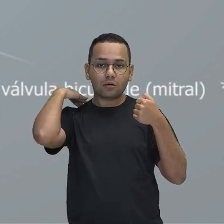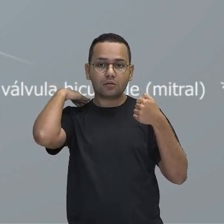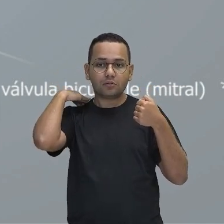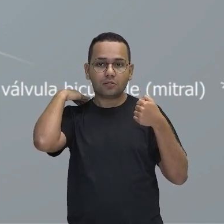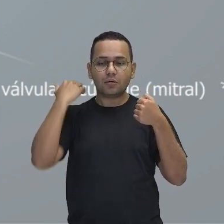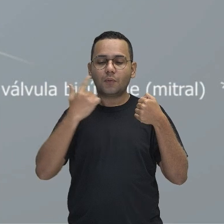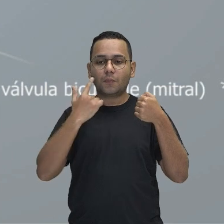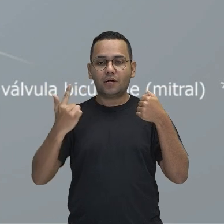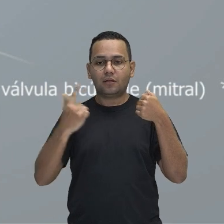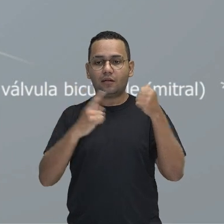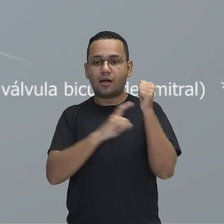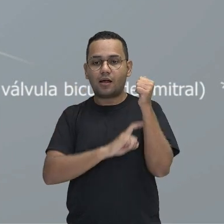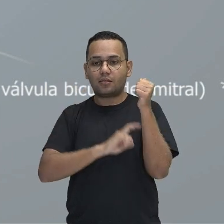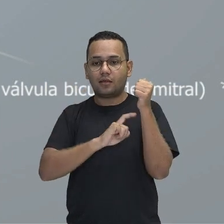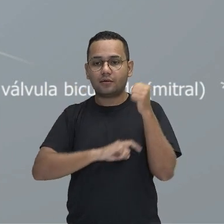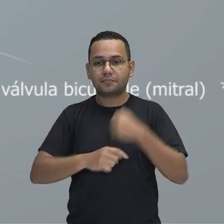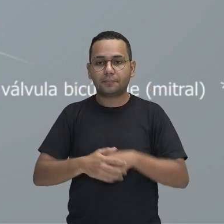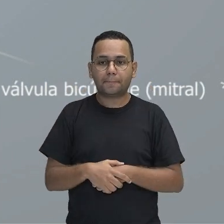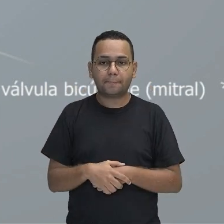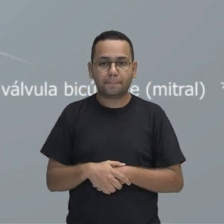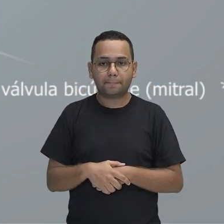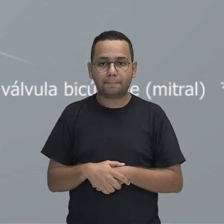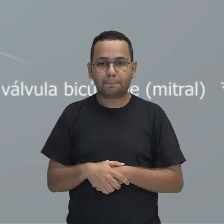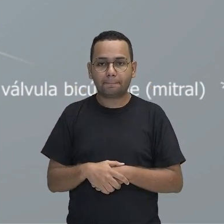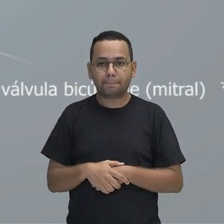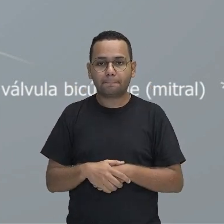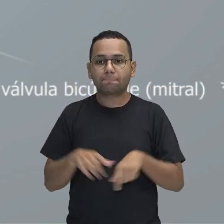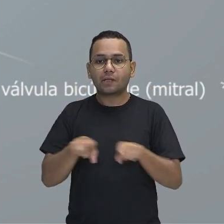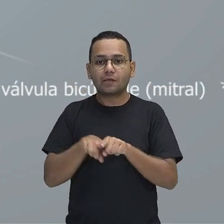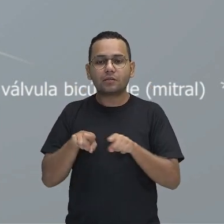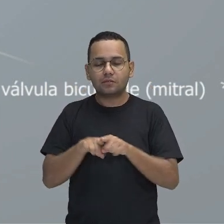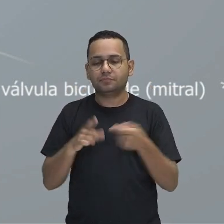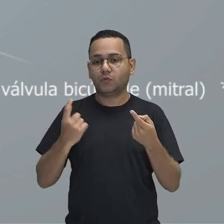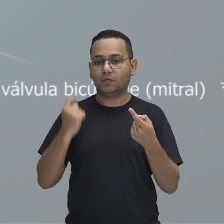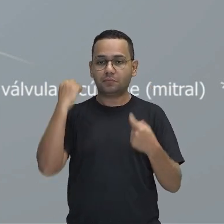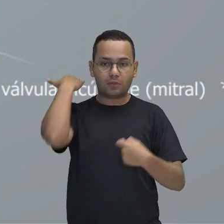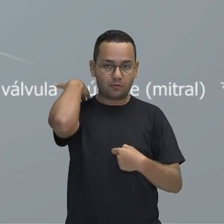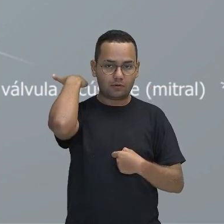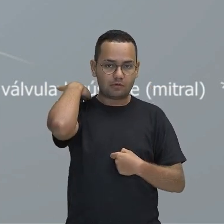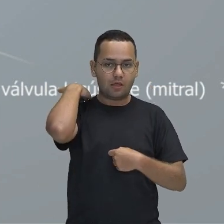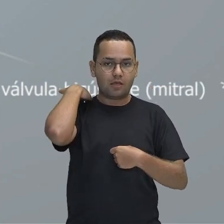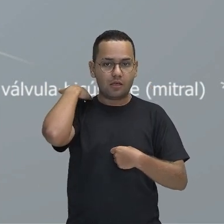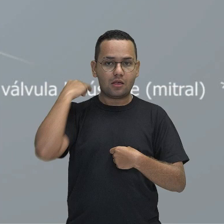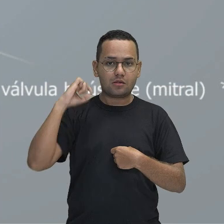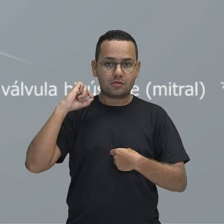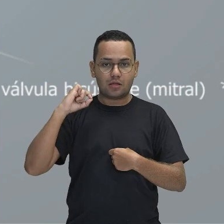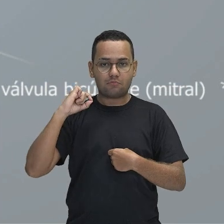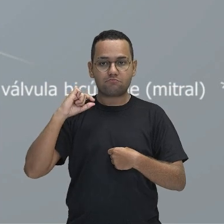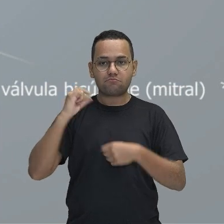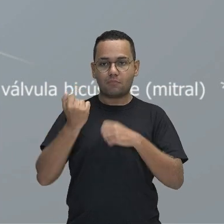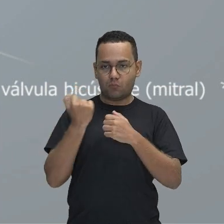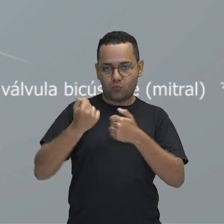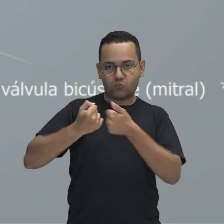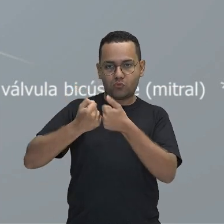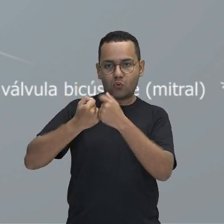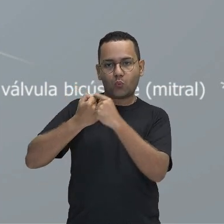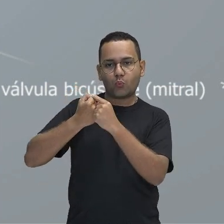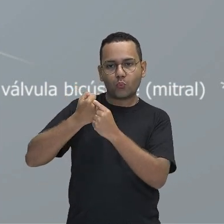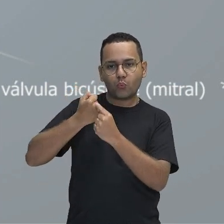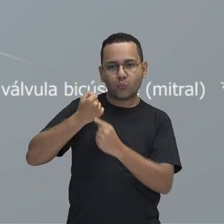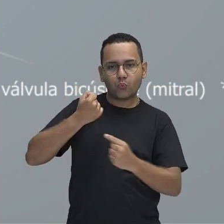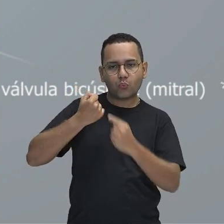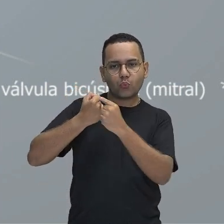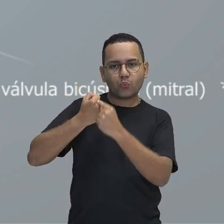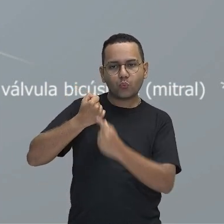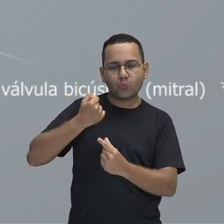E as veias pulmonares estão trazendo o sangue rico em oxigênio